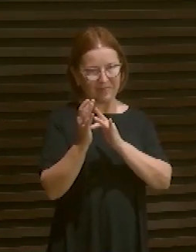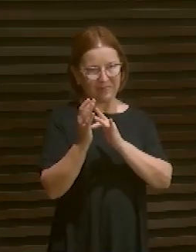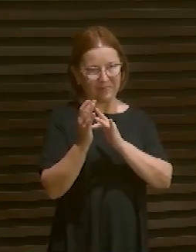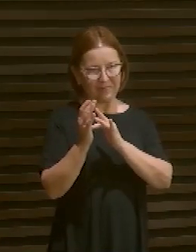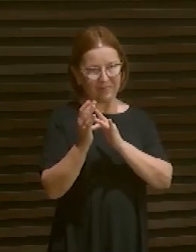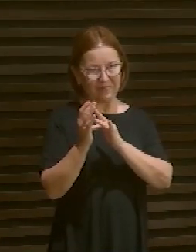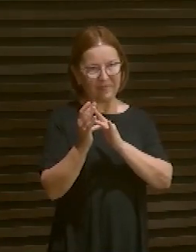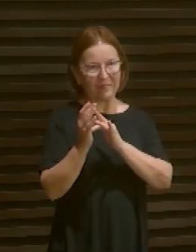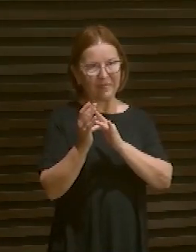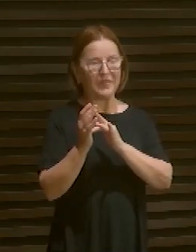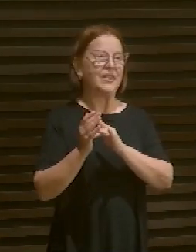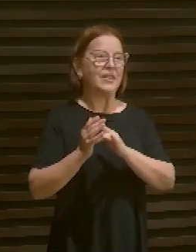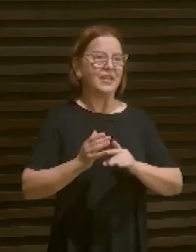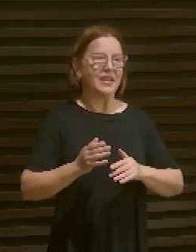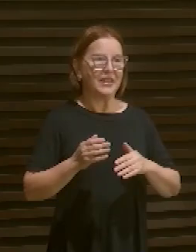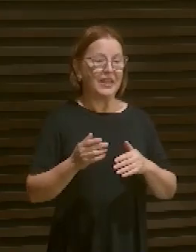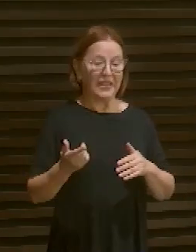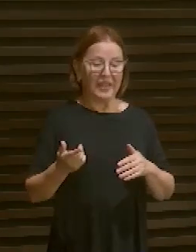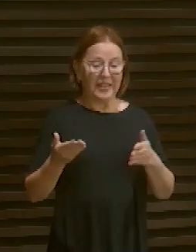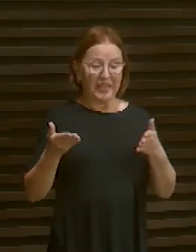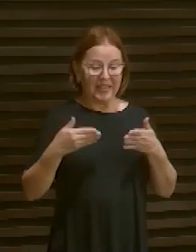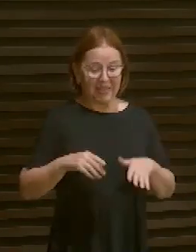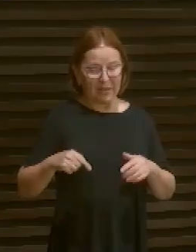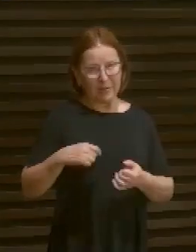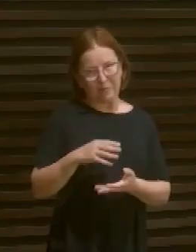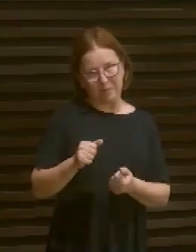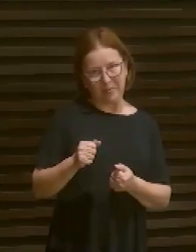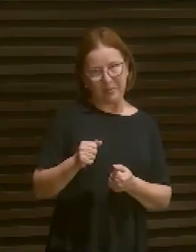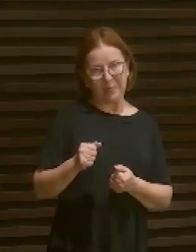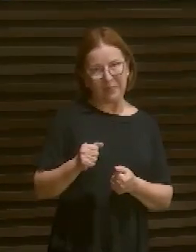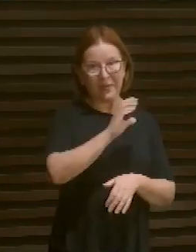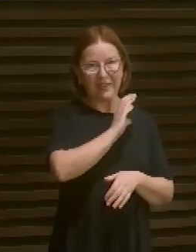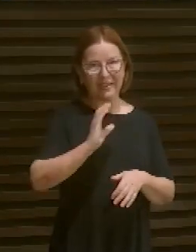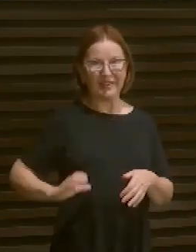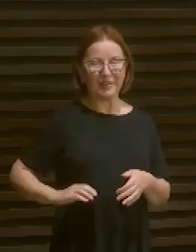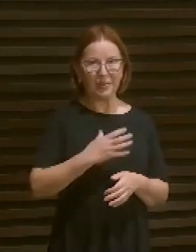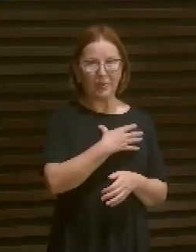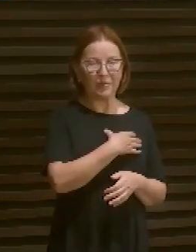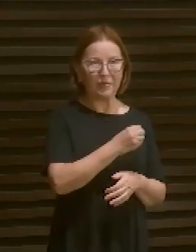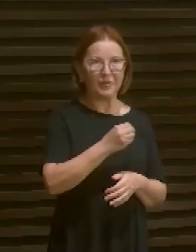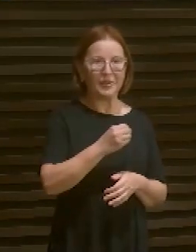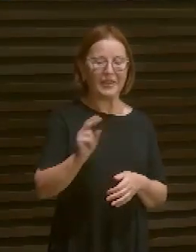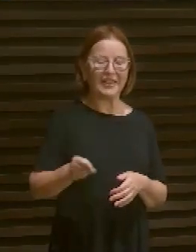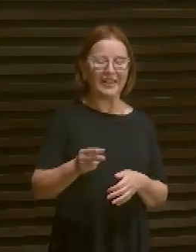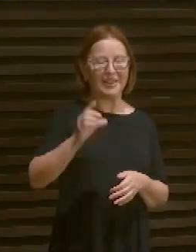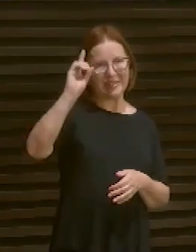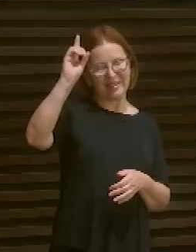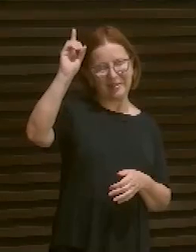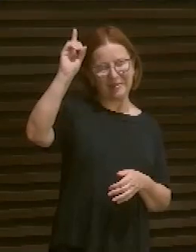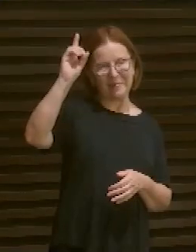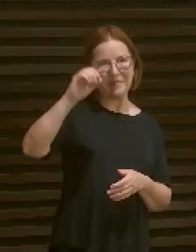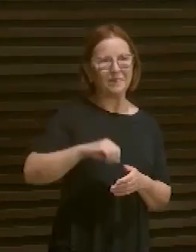do Verbo. Cristo, o Filho eterno de Deus. E ele usa